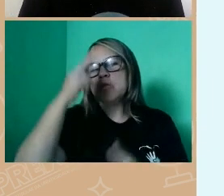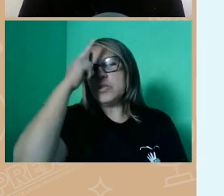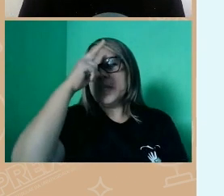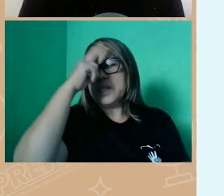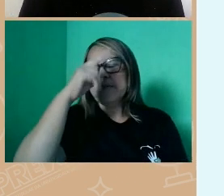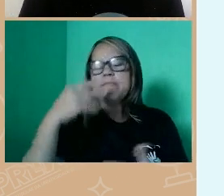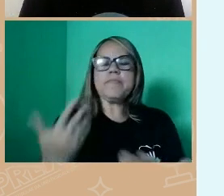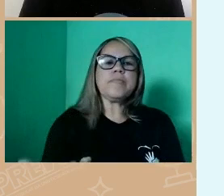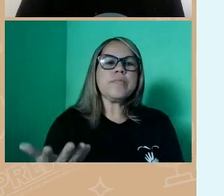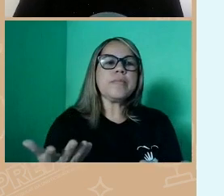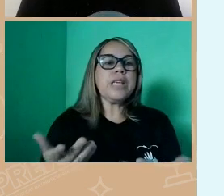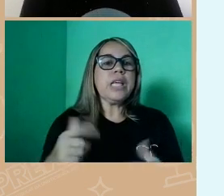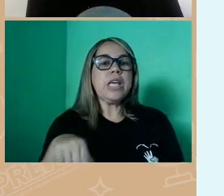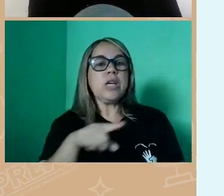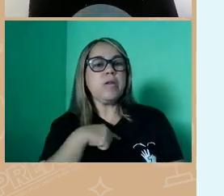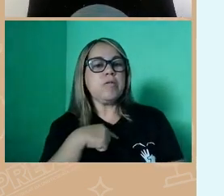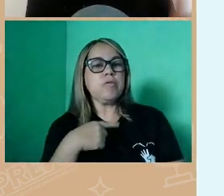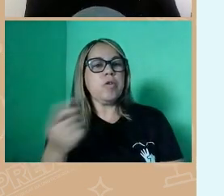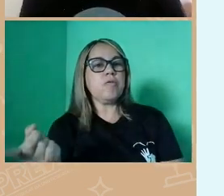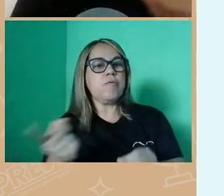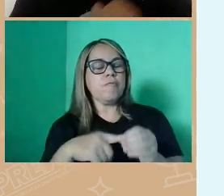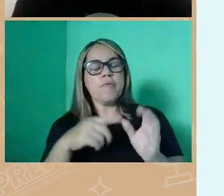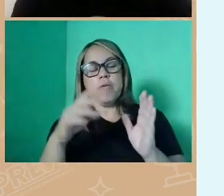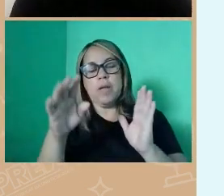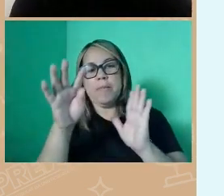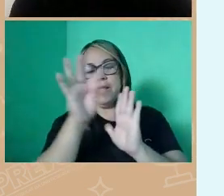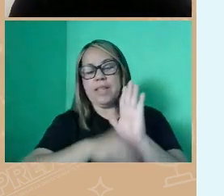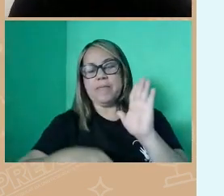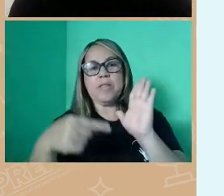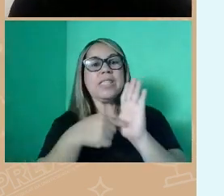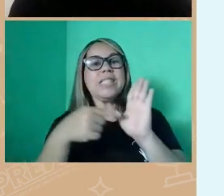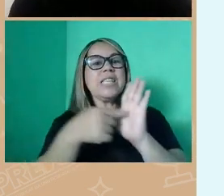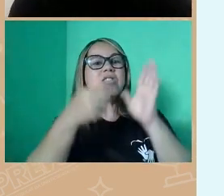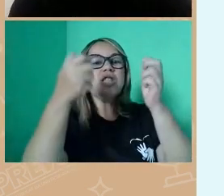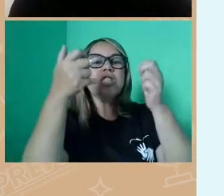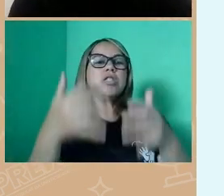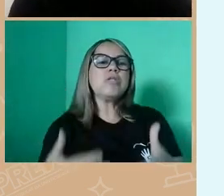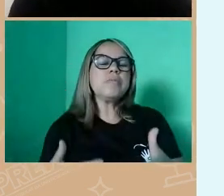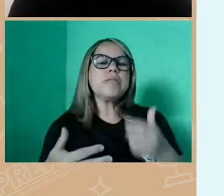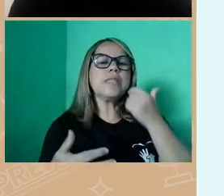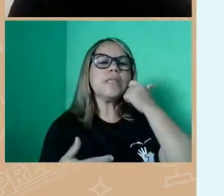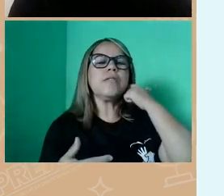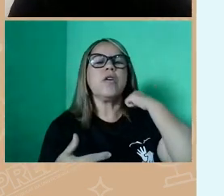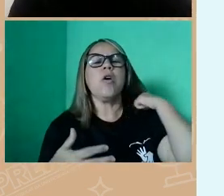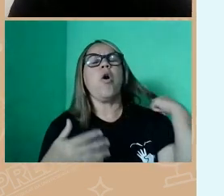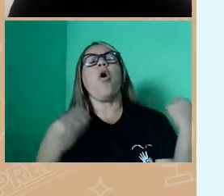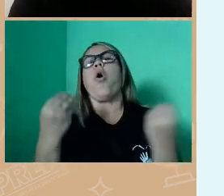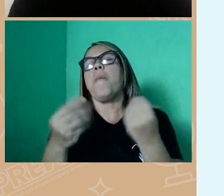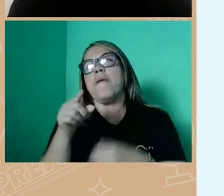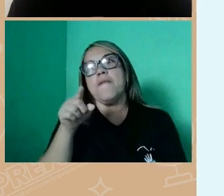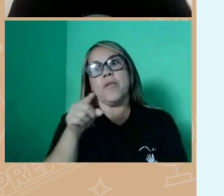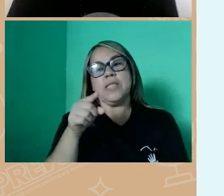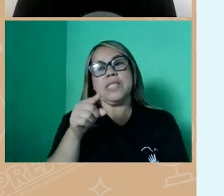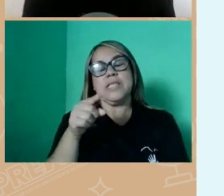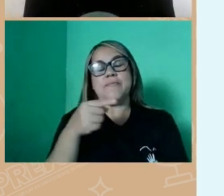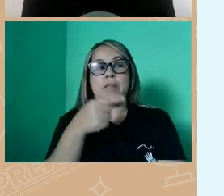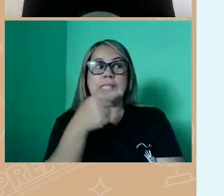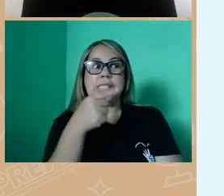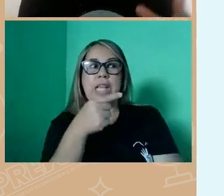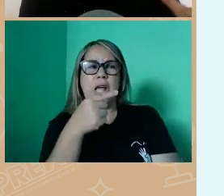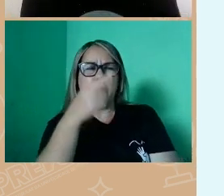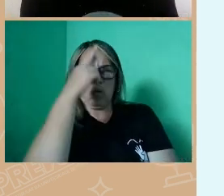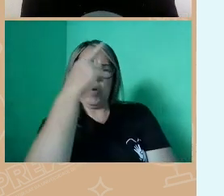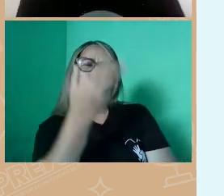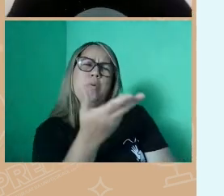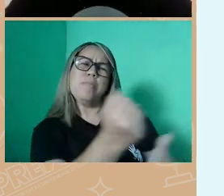para o texto, ele fala aqui, ó, como você é o dono desta página, me quebra essa.